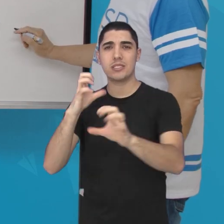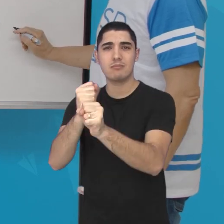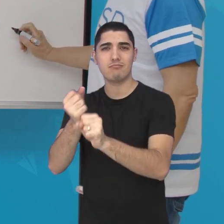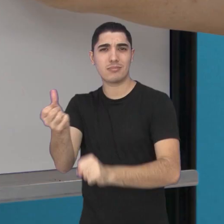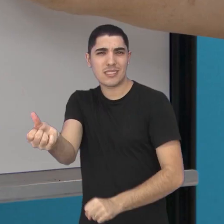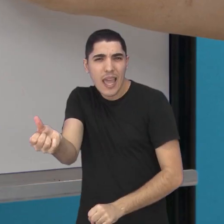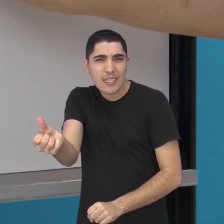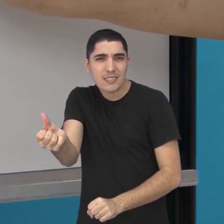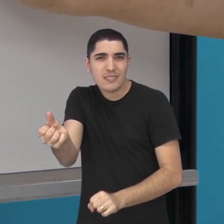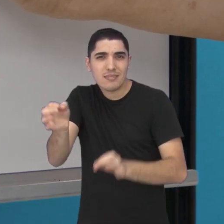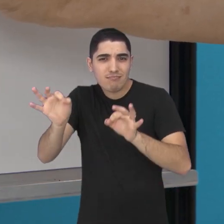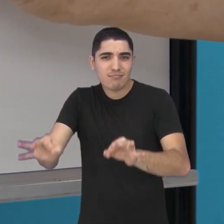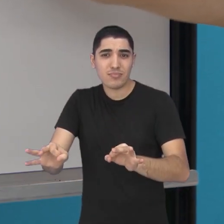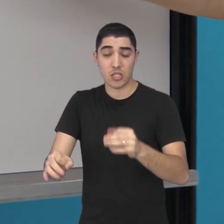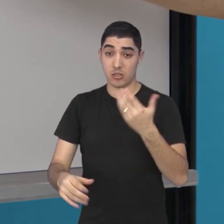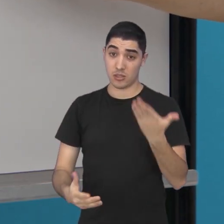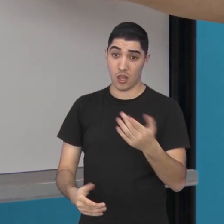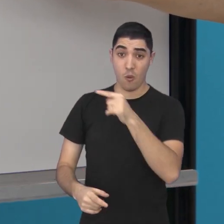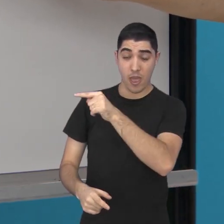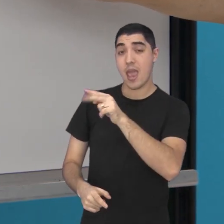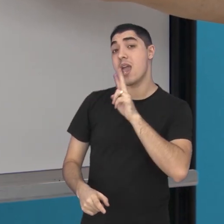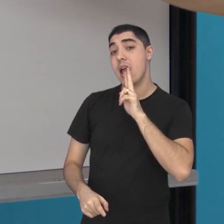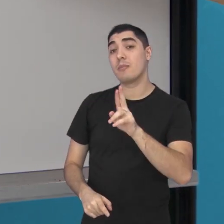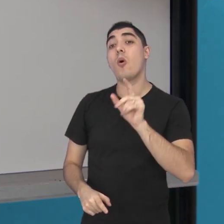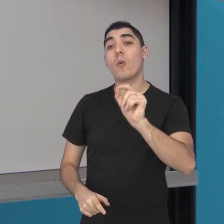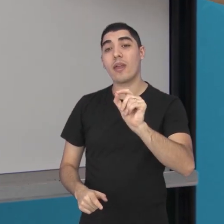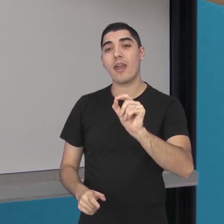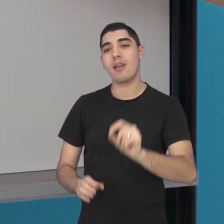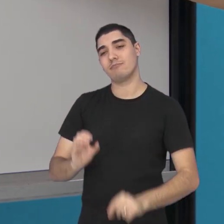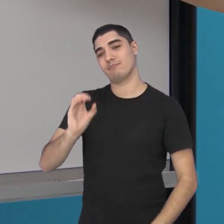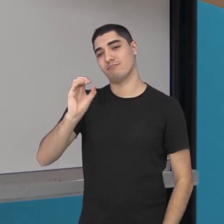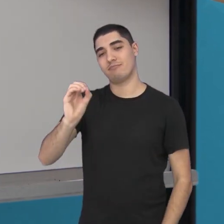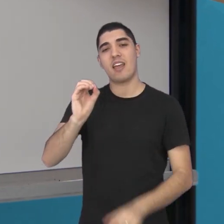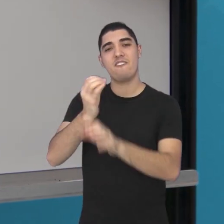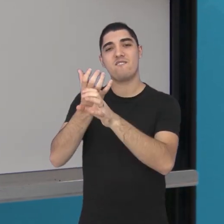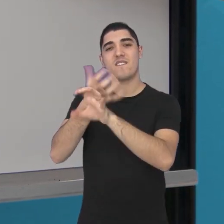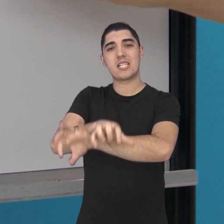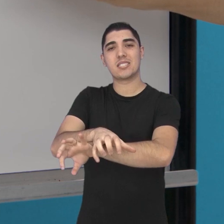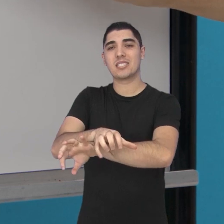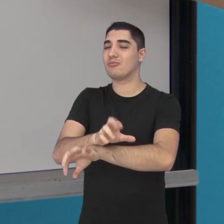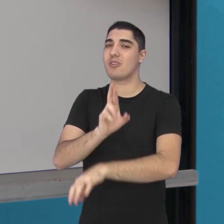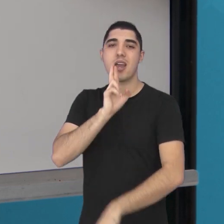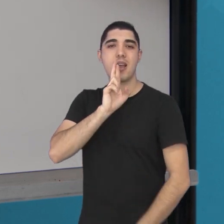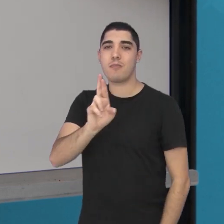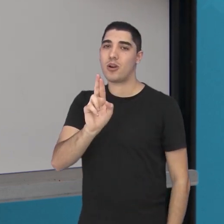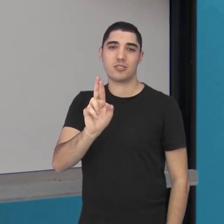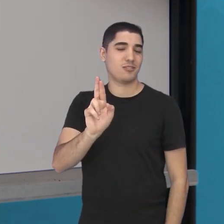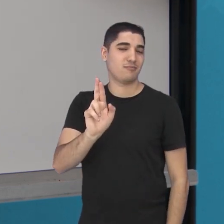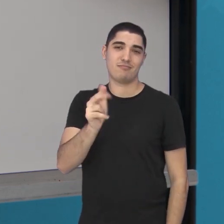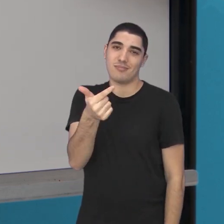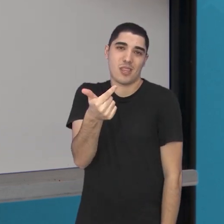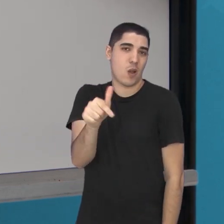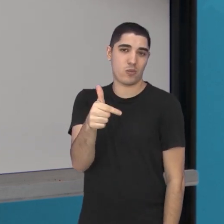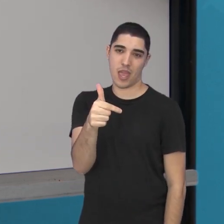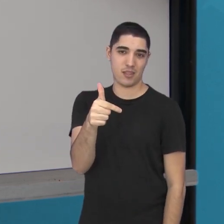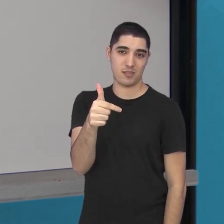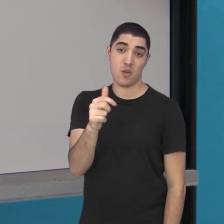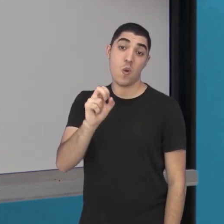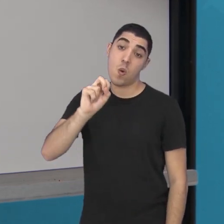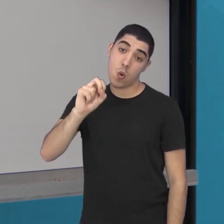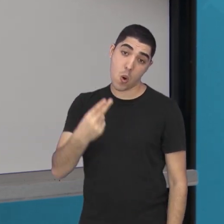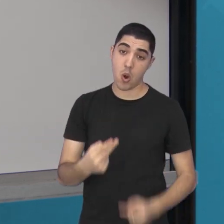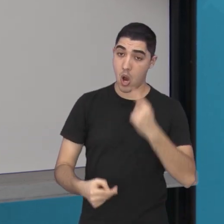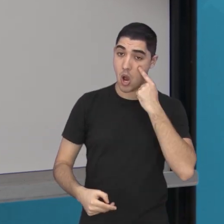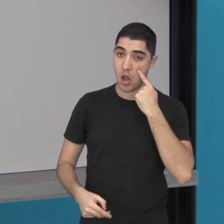que o conjunto solução dessa equação é um conjunto vazio ou pode